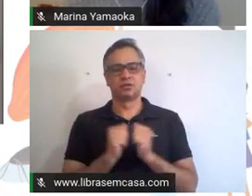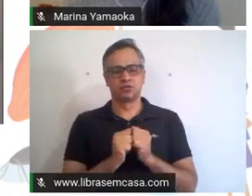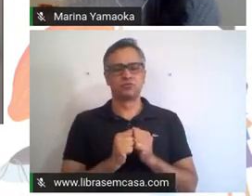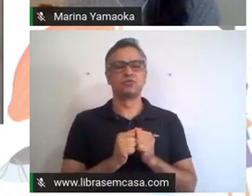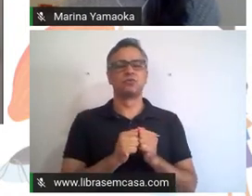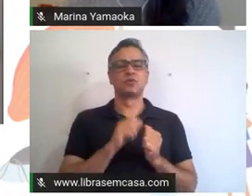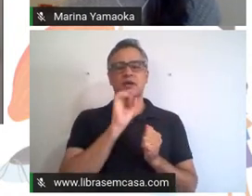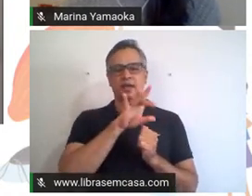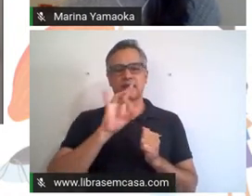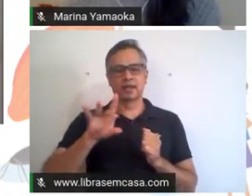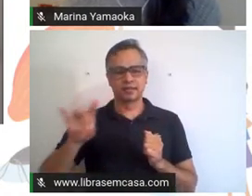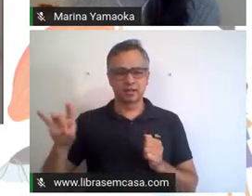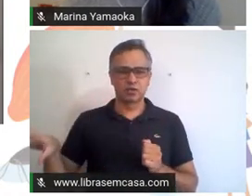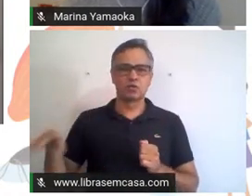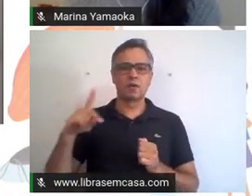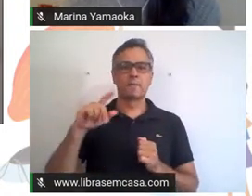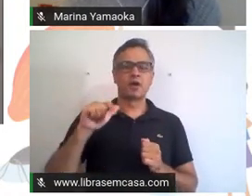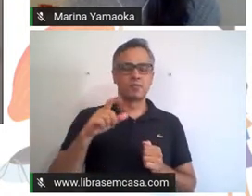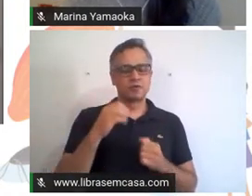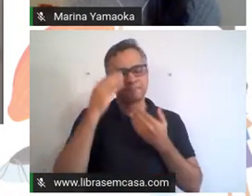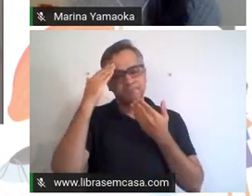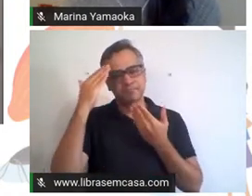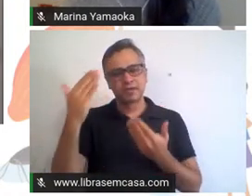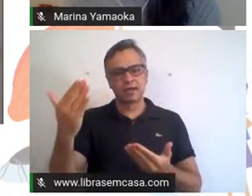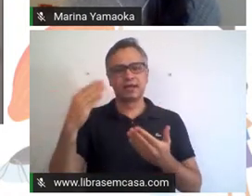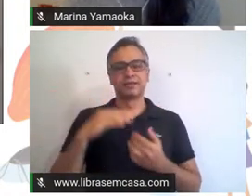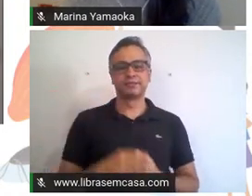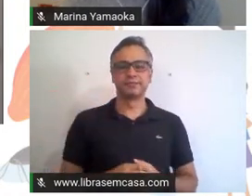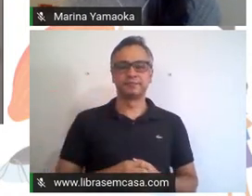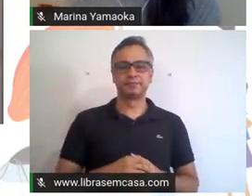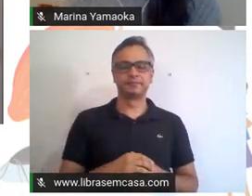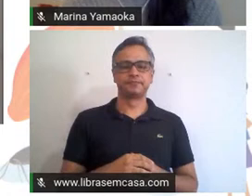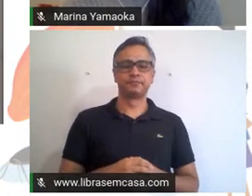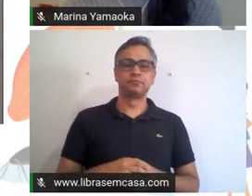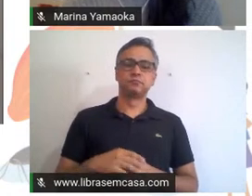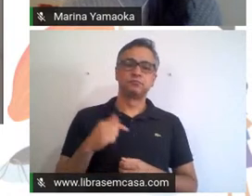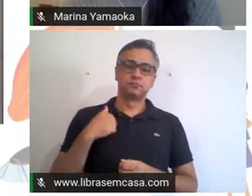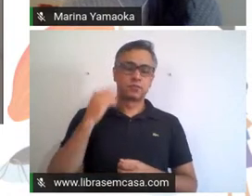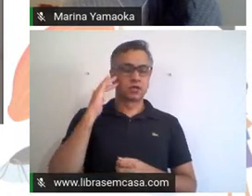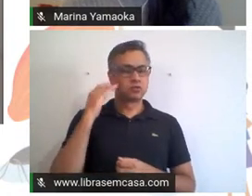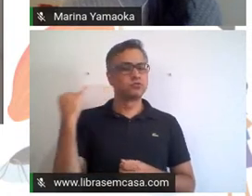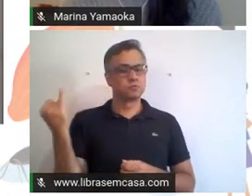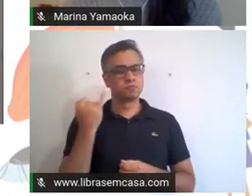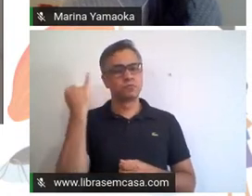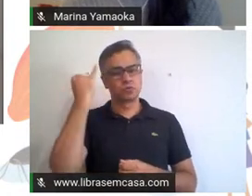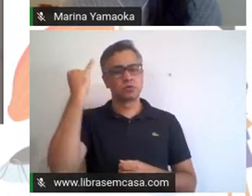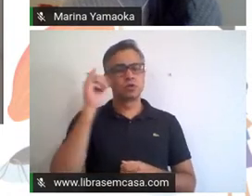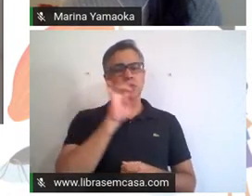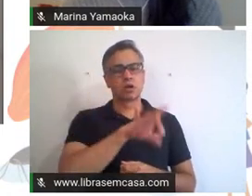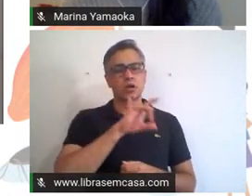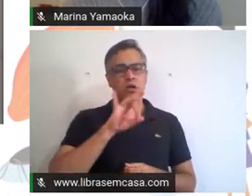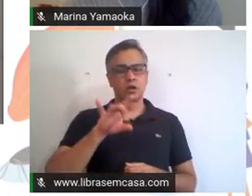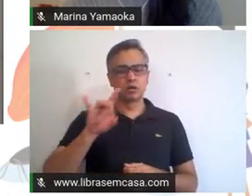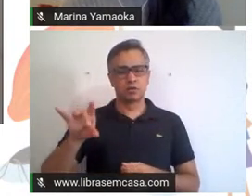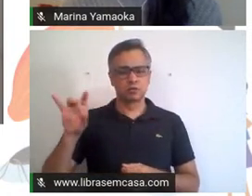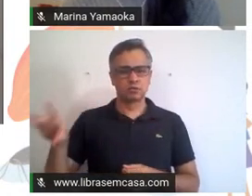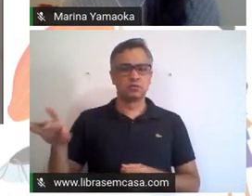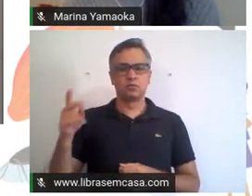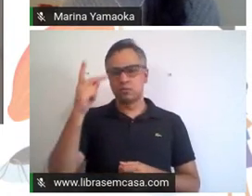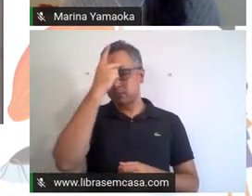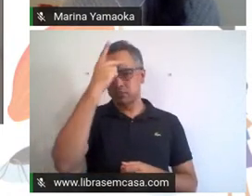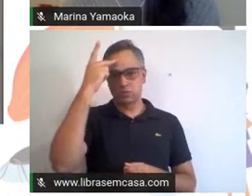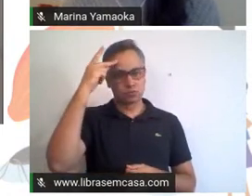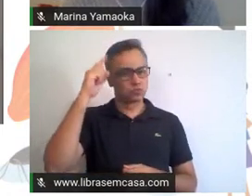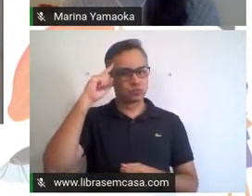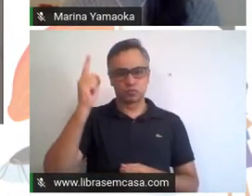con Beta, con Paulo, muchísimas gracias. Creo que es importante para las personas que tal vez no saben bien